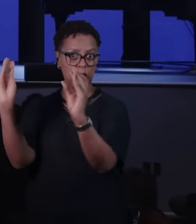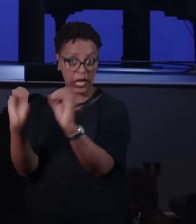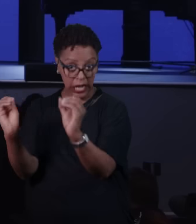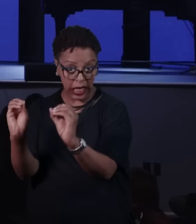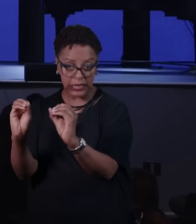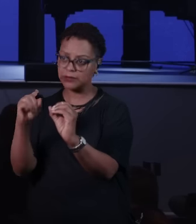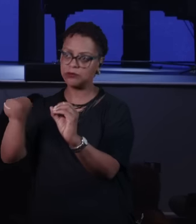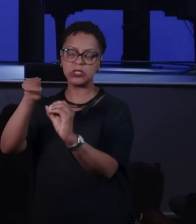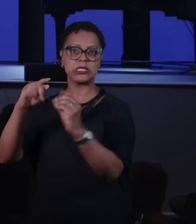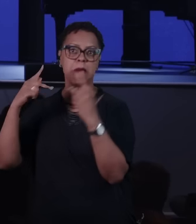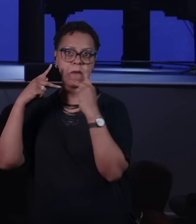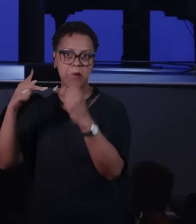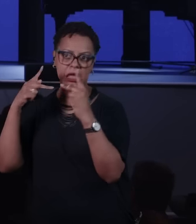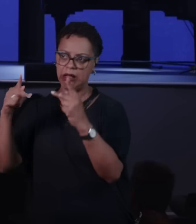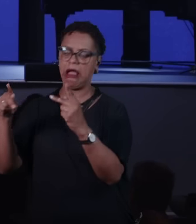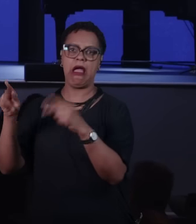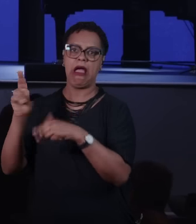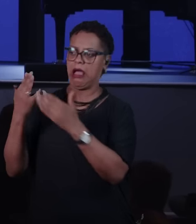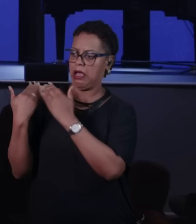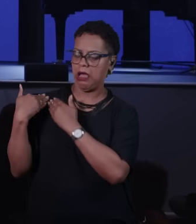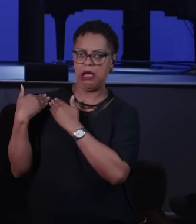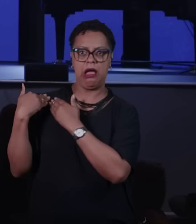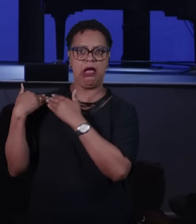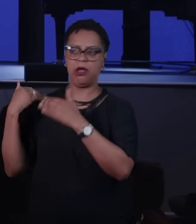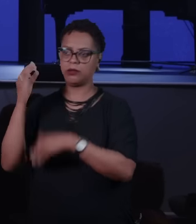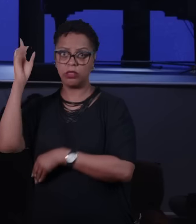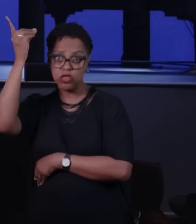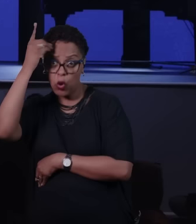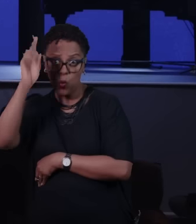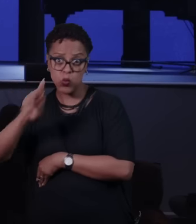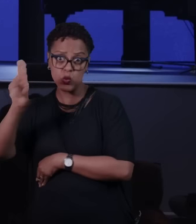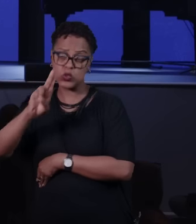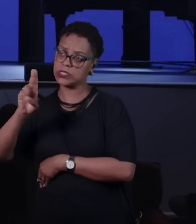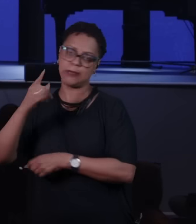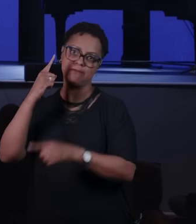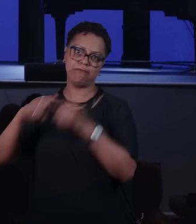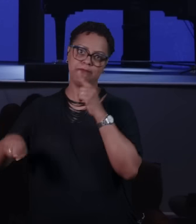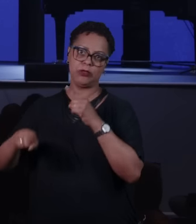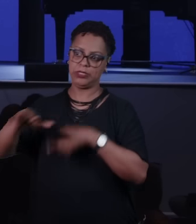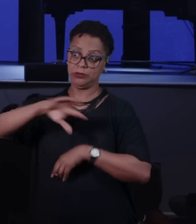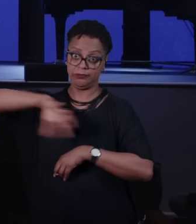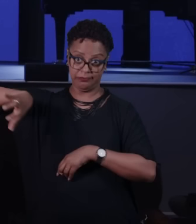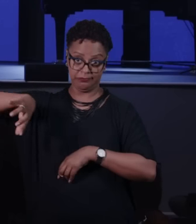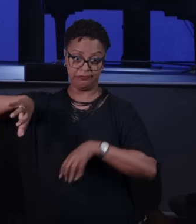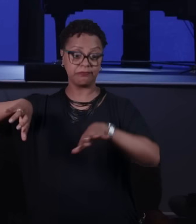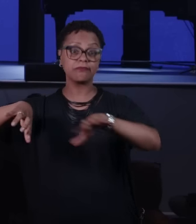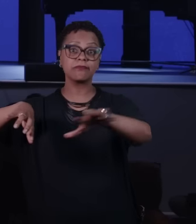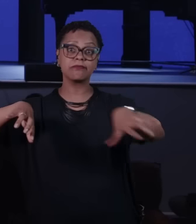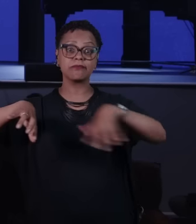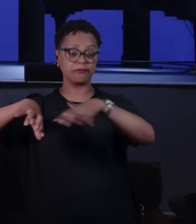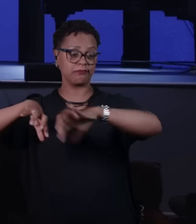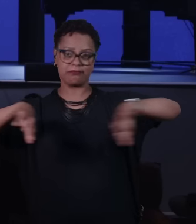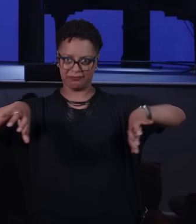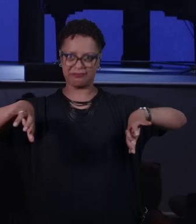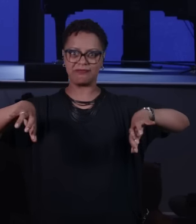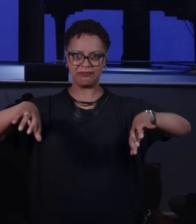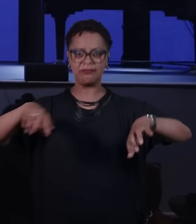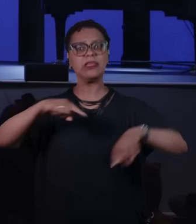podia ministrar, você não podia usar os seus dons. Além disso, os nicolaítas, eles também tinham